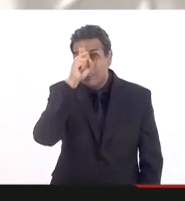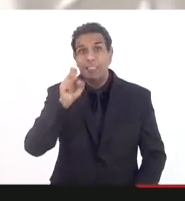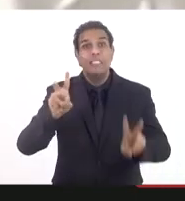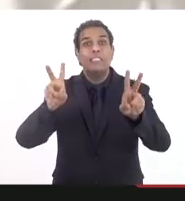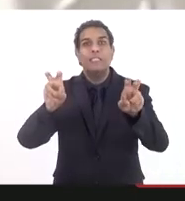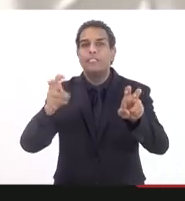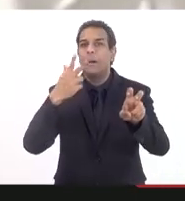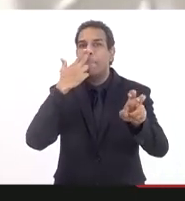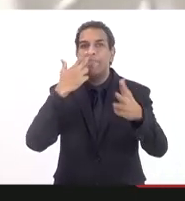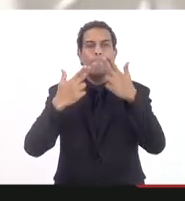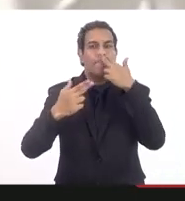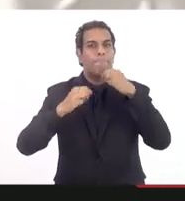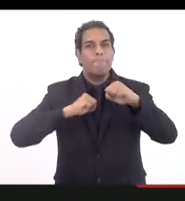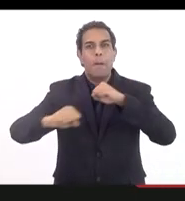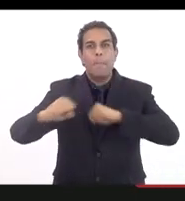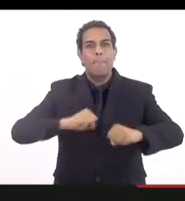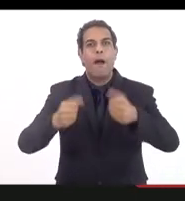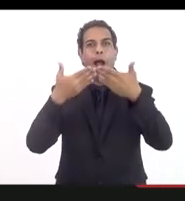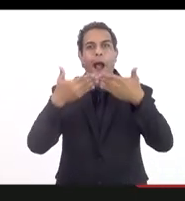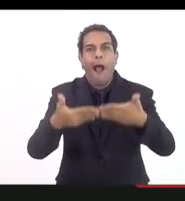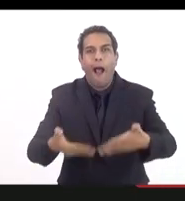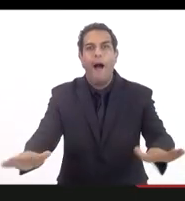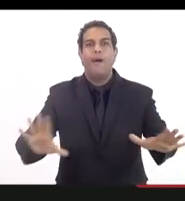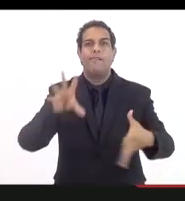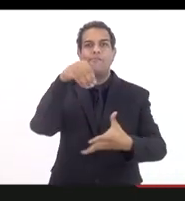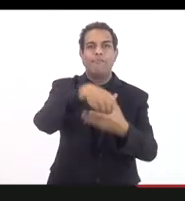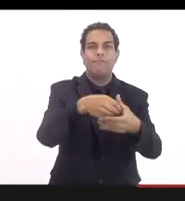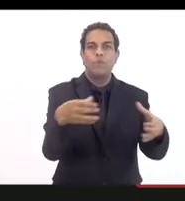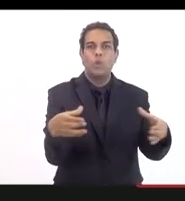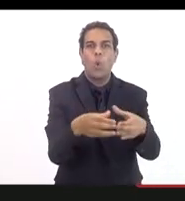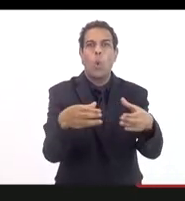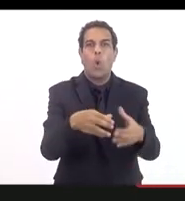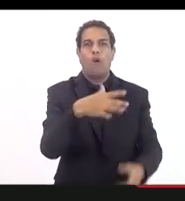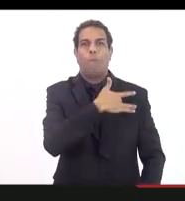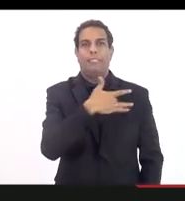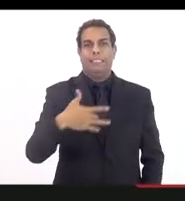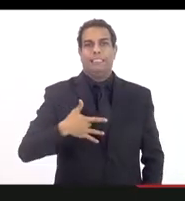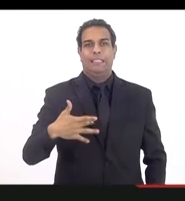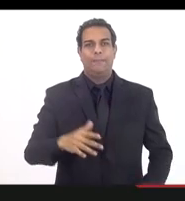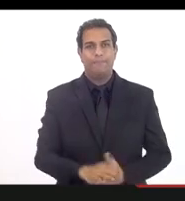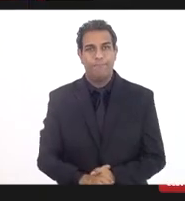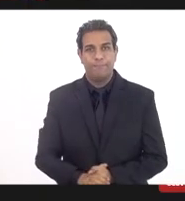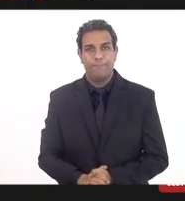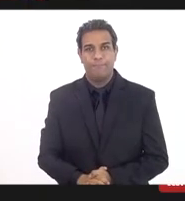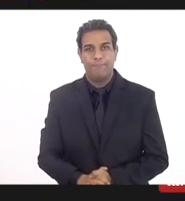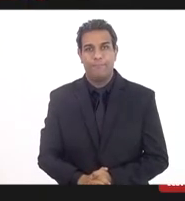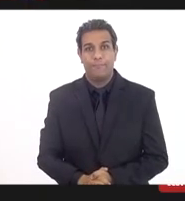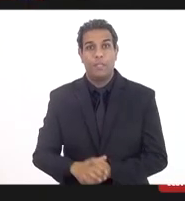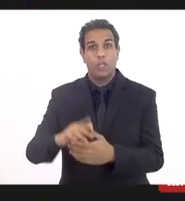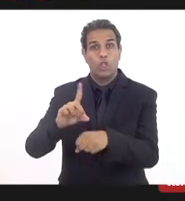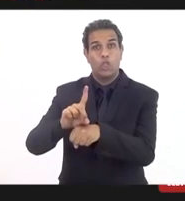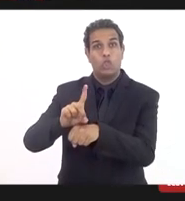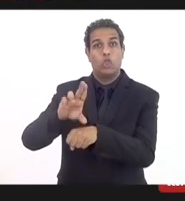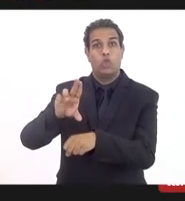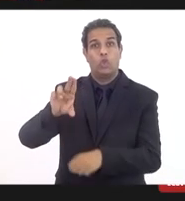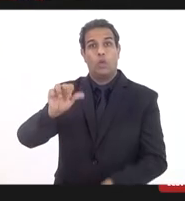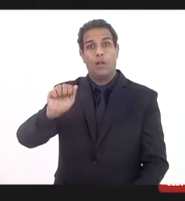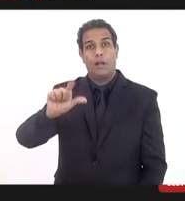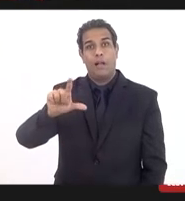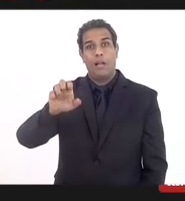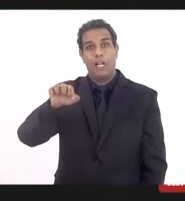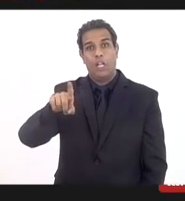tema tuberculose chegou à Comissão de Saúde. Então, doutor Alexandre Kiep,